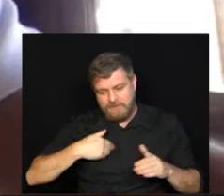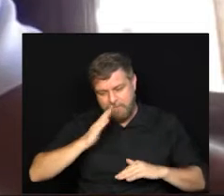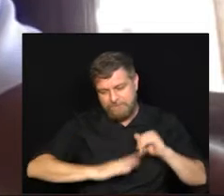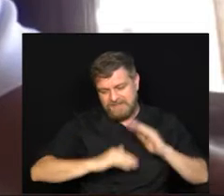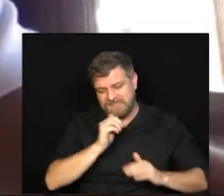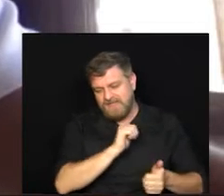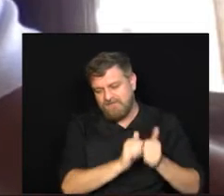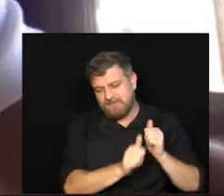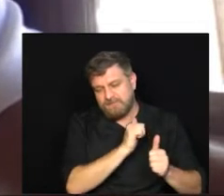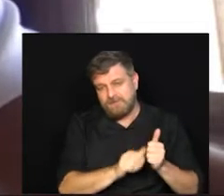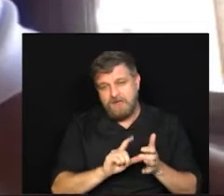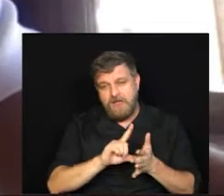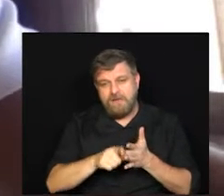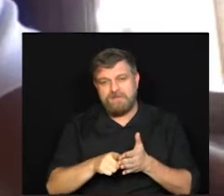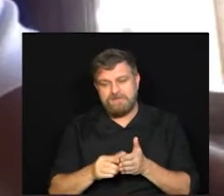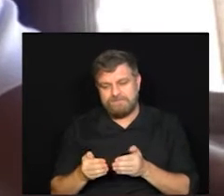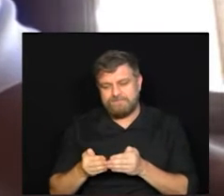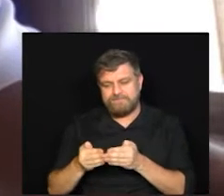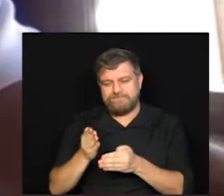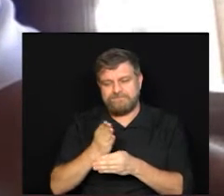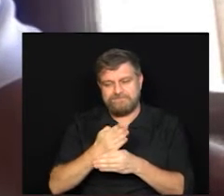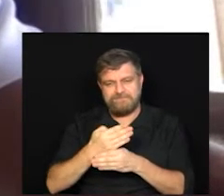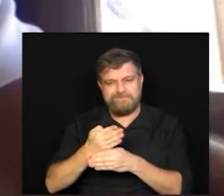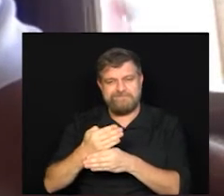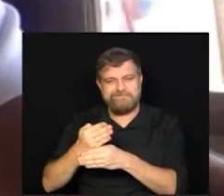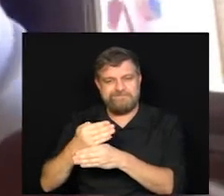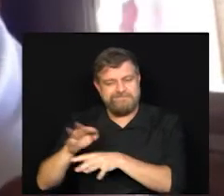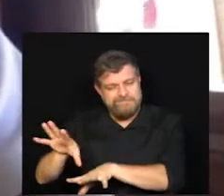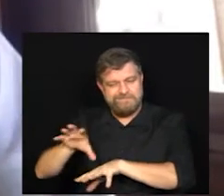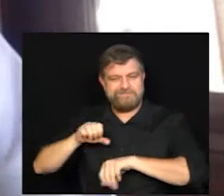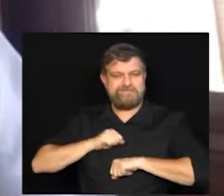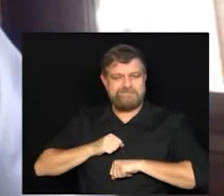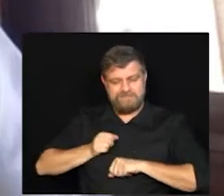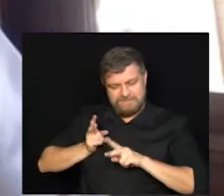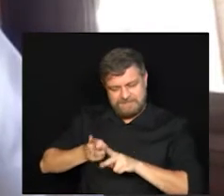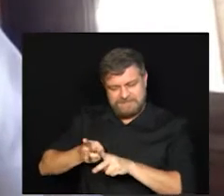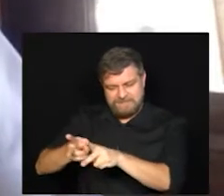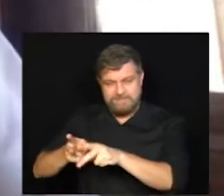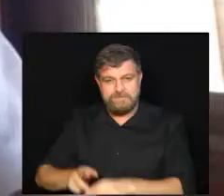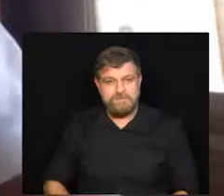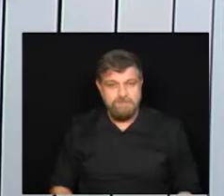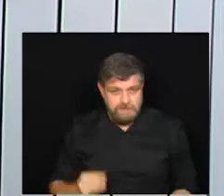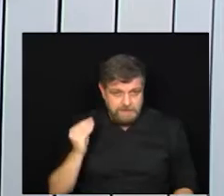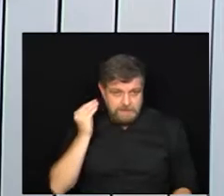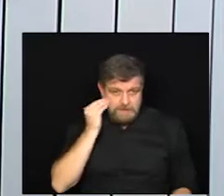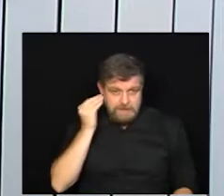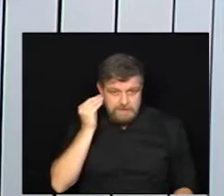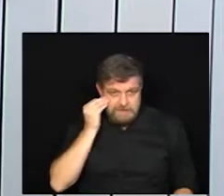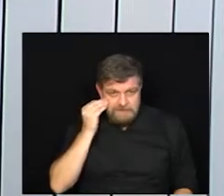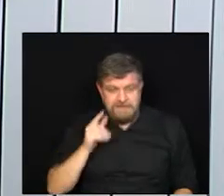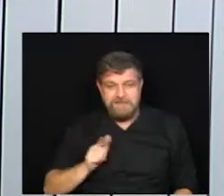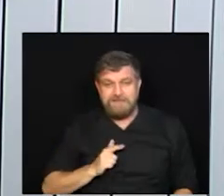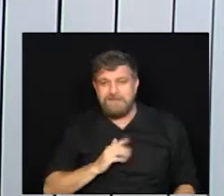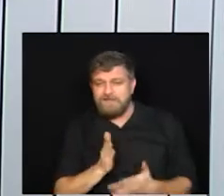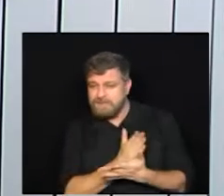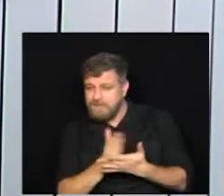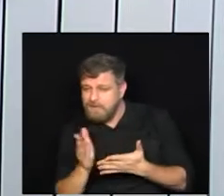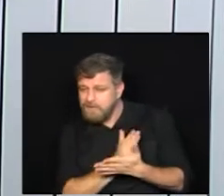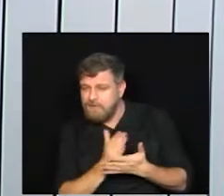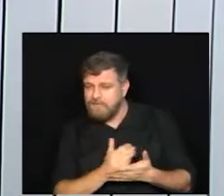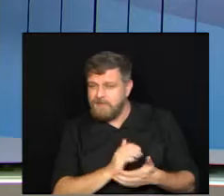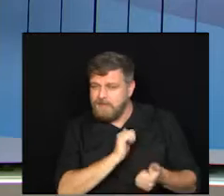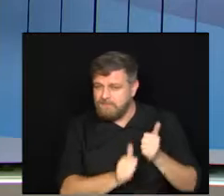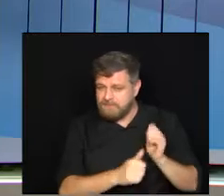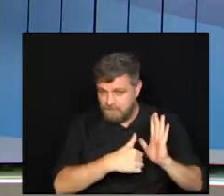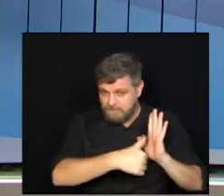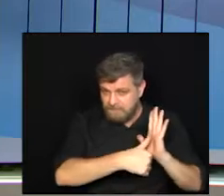mas depois a vela foi tomando conta e daí não teve como. Chegou a fazer teste em clube, as peneiras?